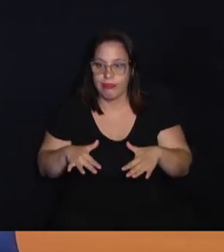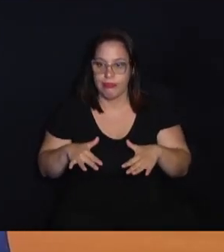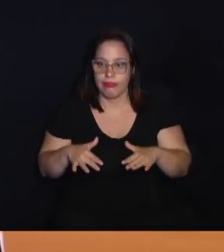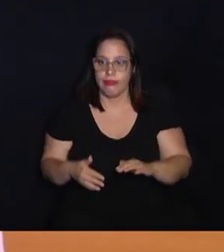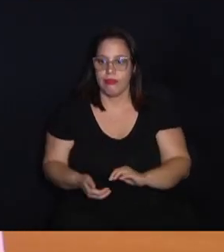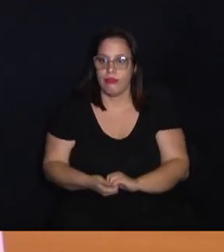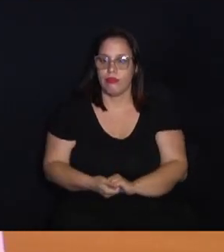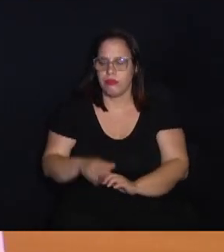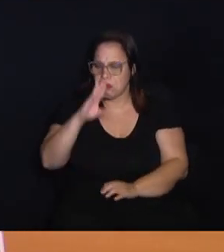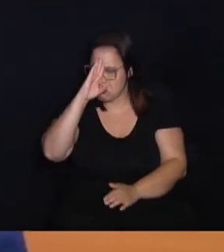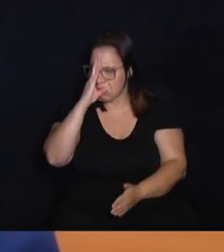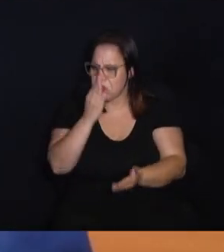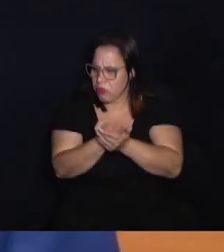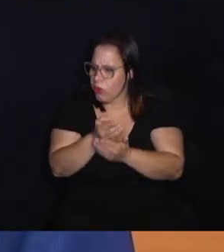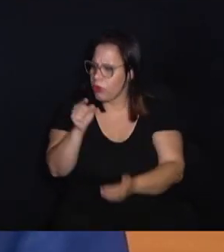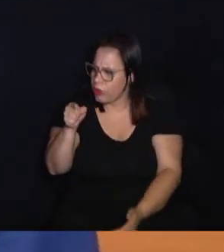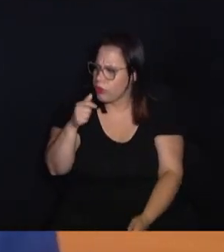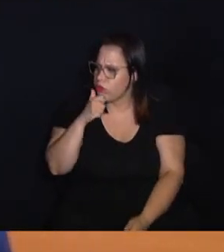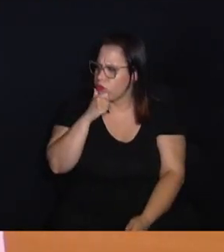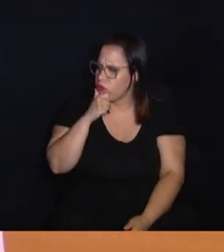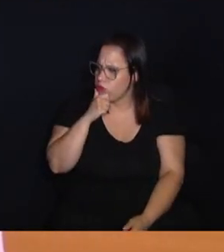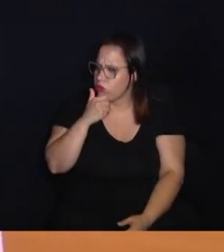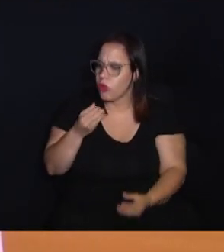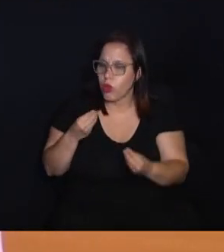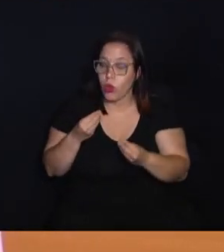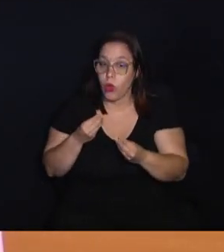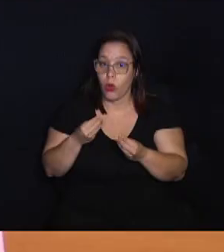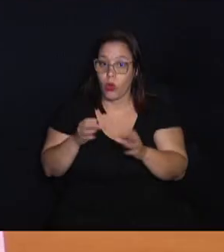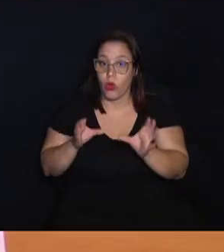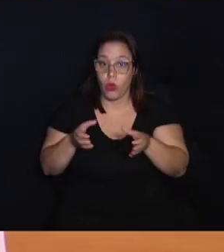votado. Eu acredito que com isso a comissão encerra,